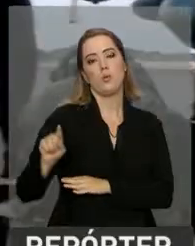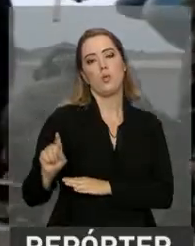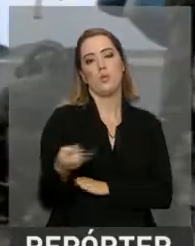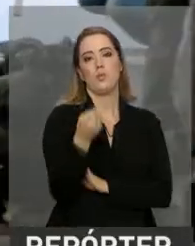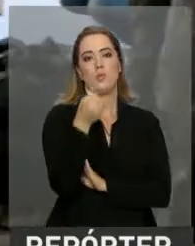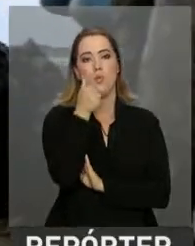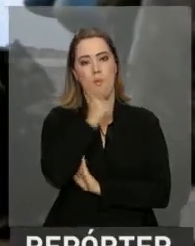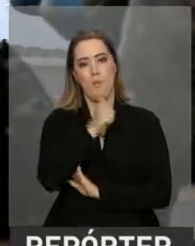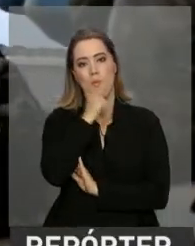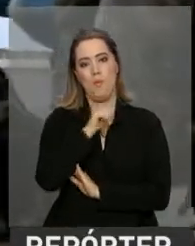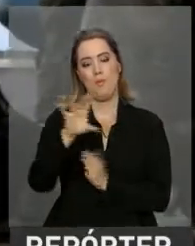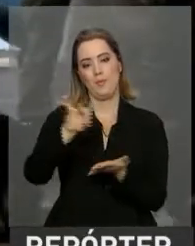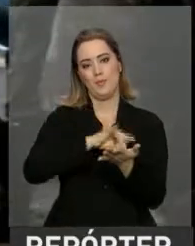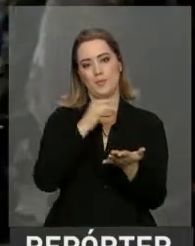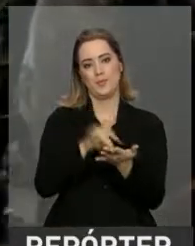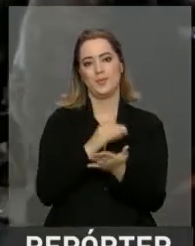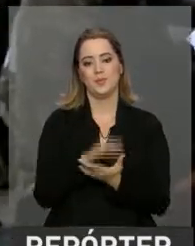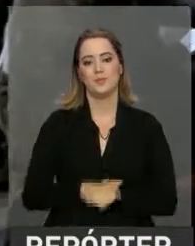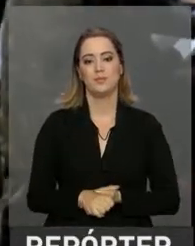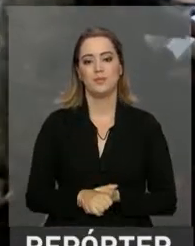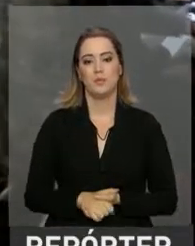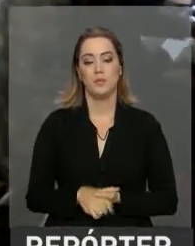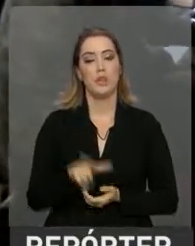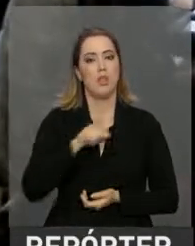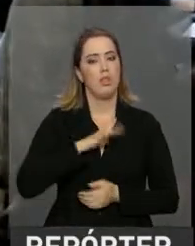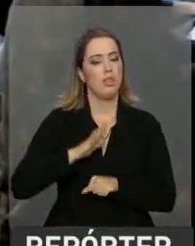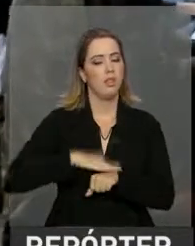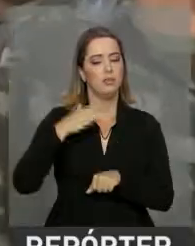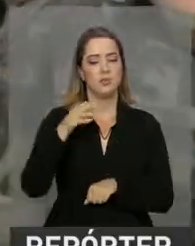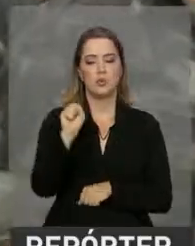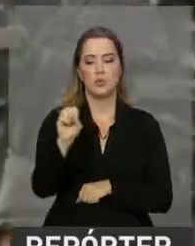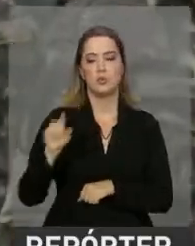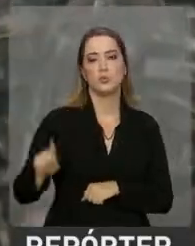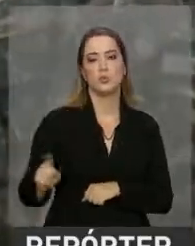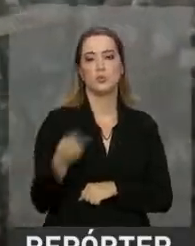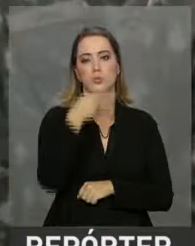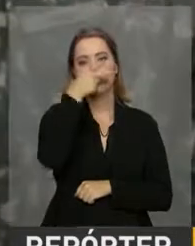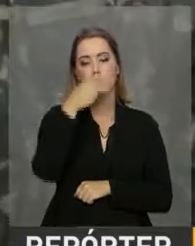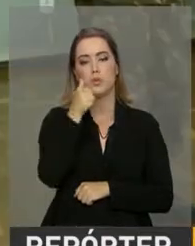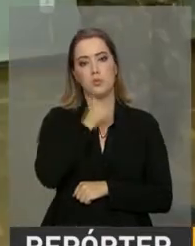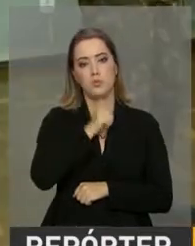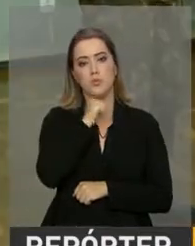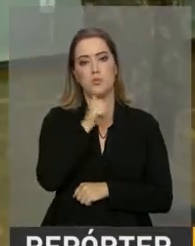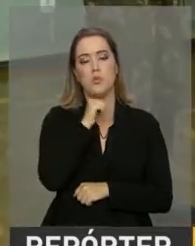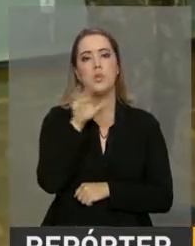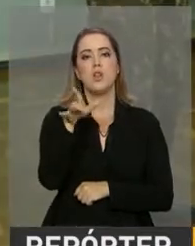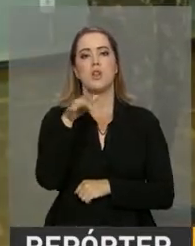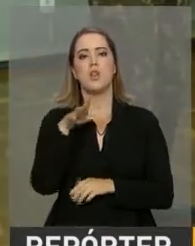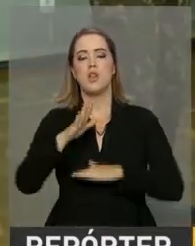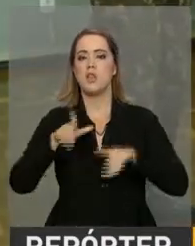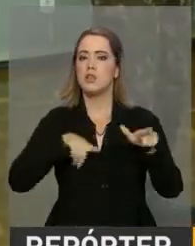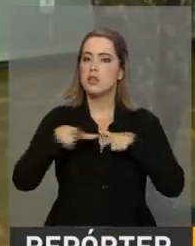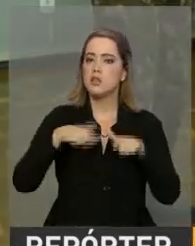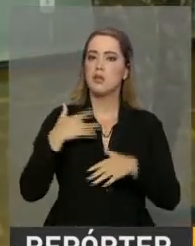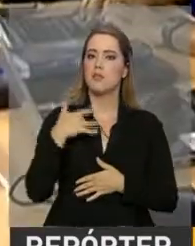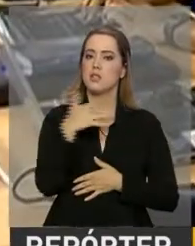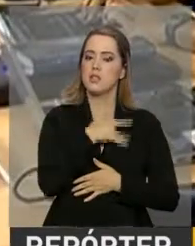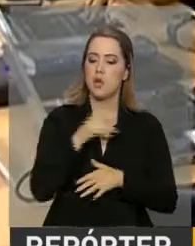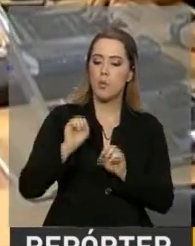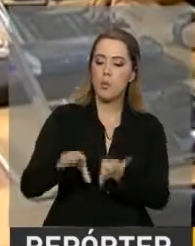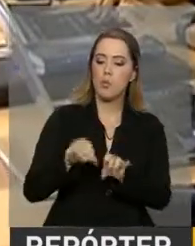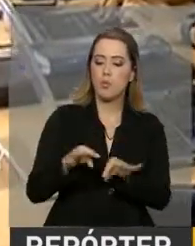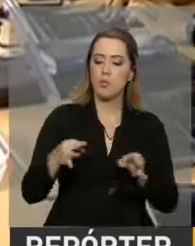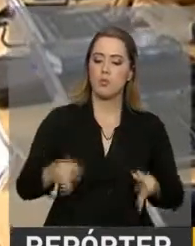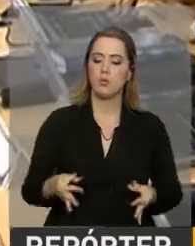inscritas atualmente existem mais de 8000 mulheres ocupando funções em áreas de saúde tecnologia ensino e